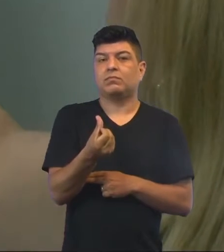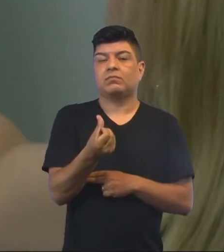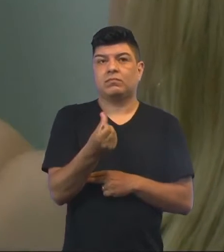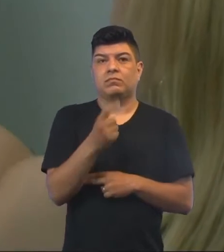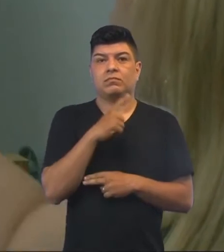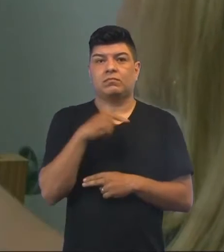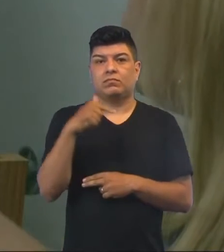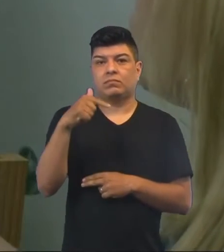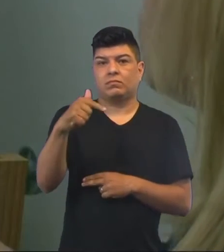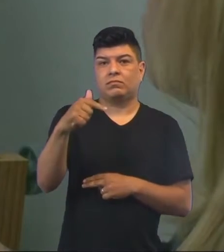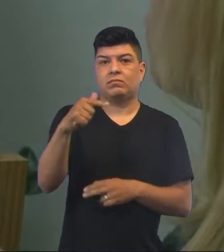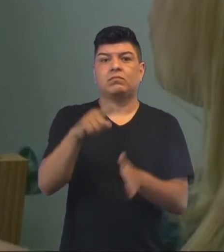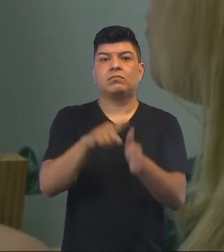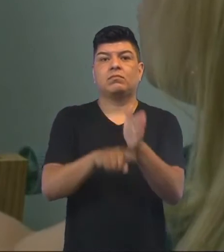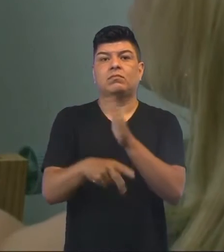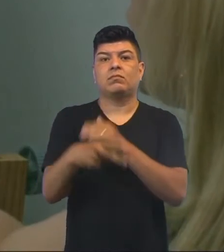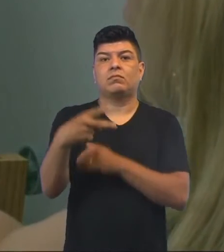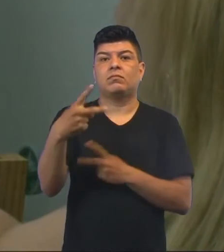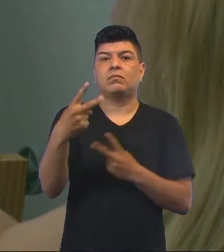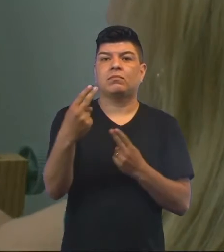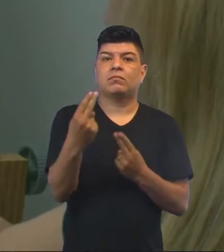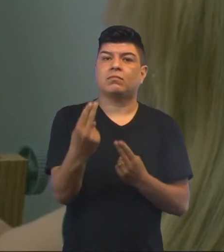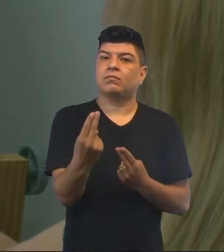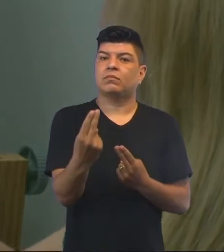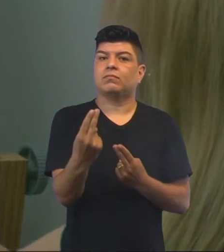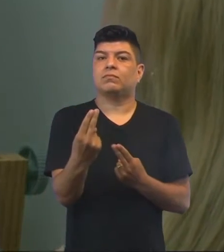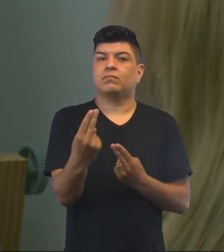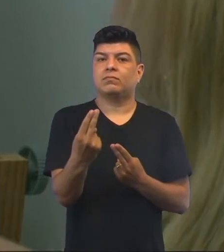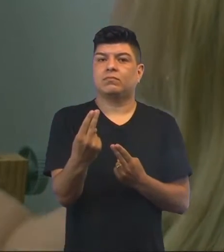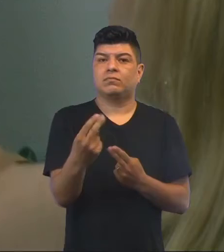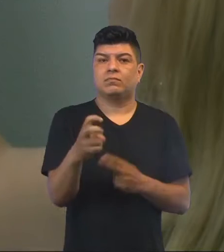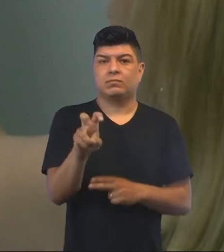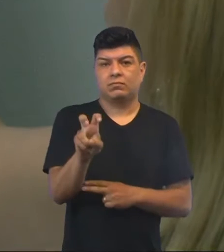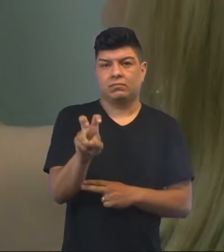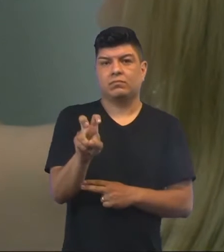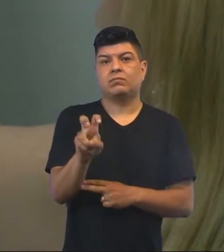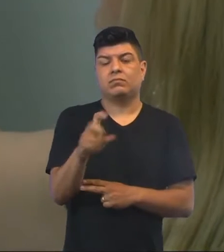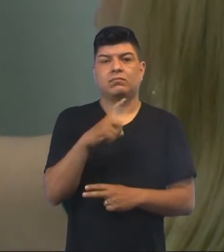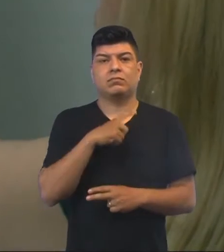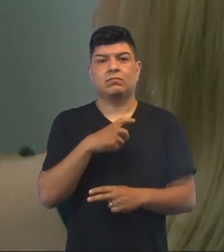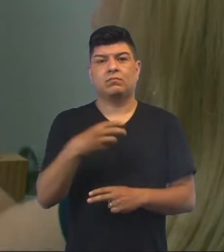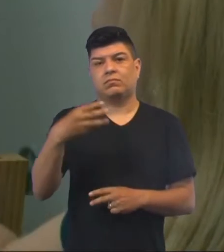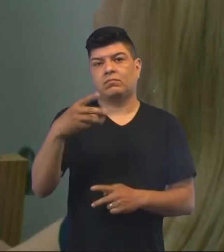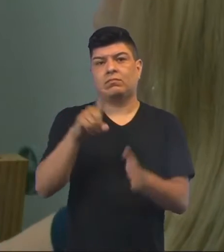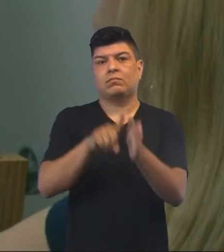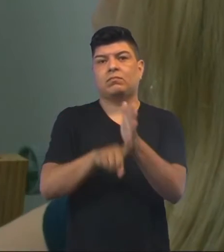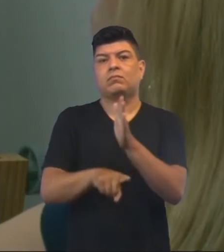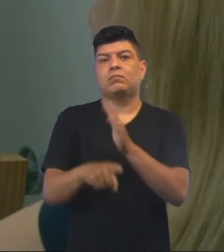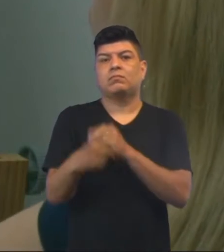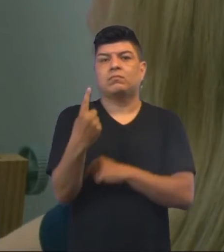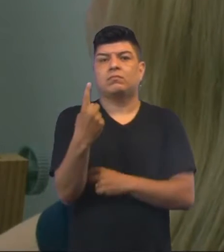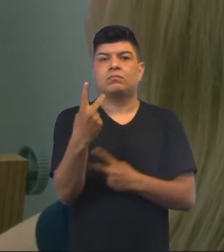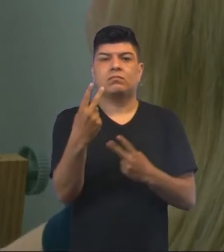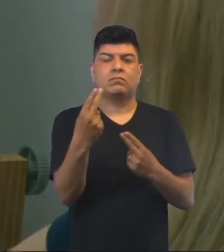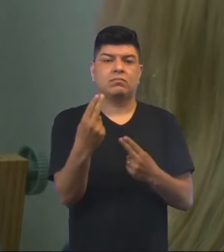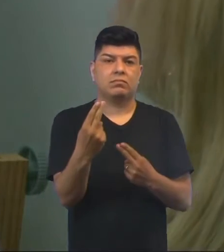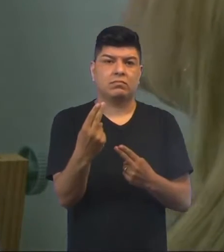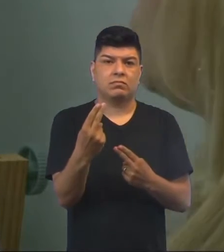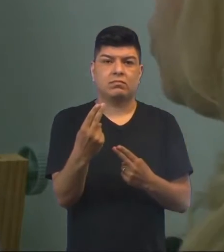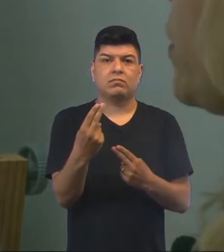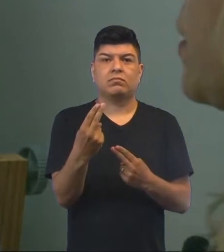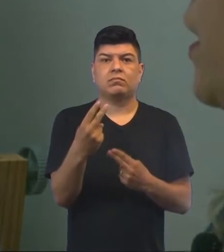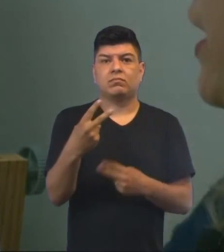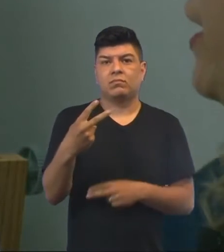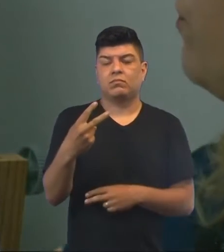eu tenho sete eu tiro dois eu vou ficar com cinco eu tenho três eu tiro um eu vou ficar com